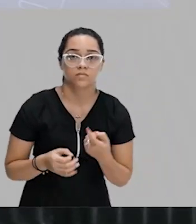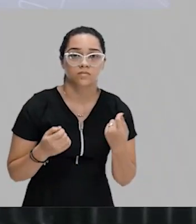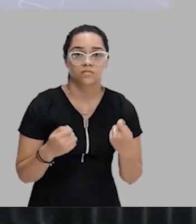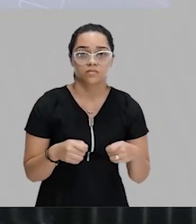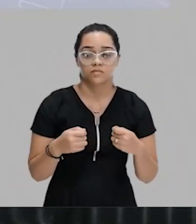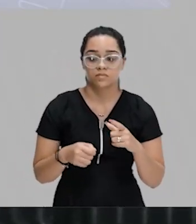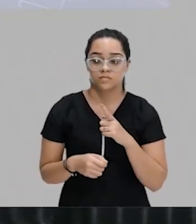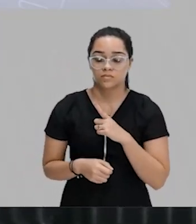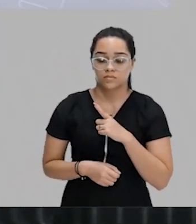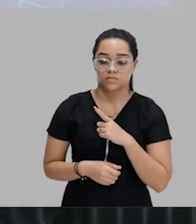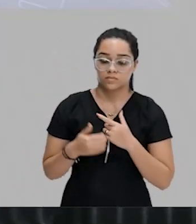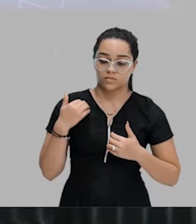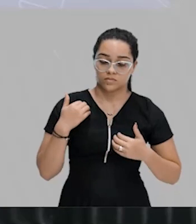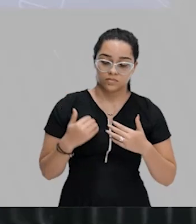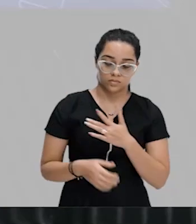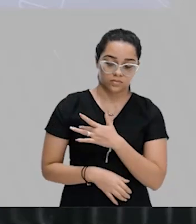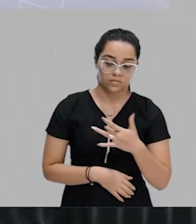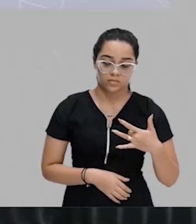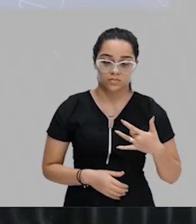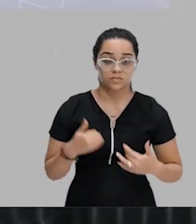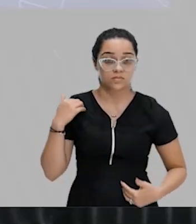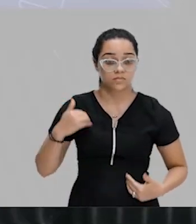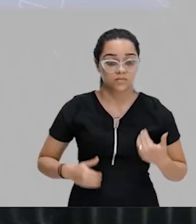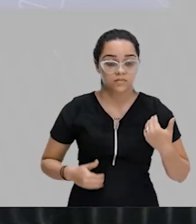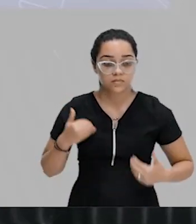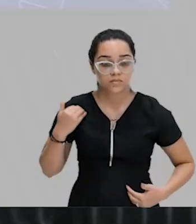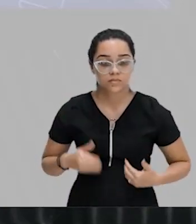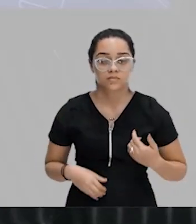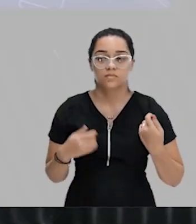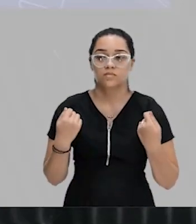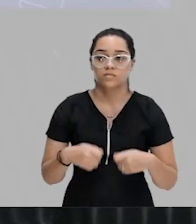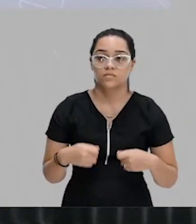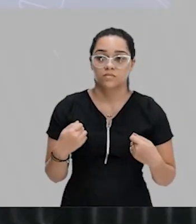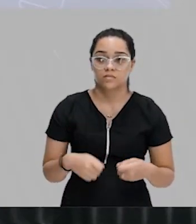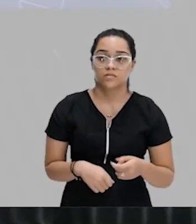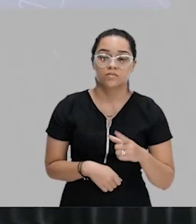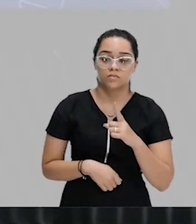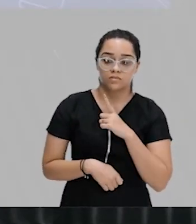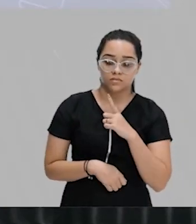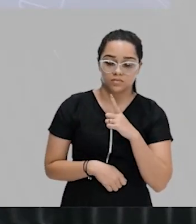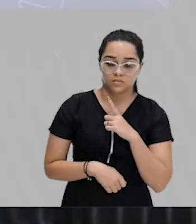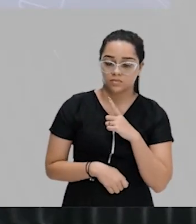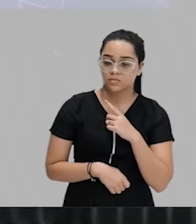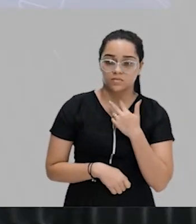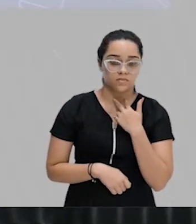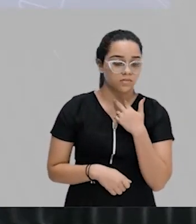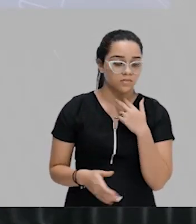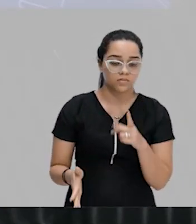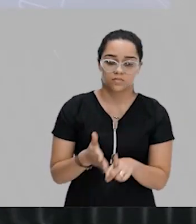ter saúde física, nós precisamos de integridade física,